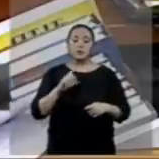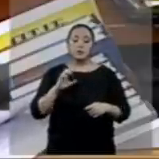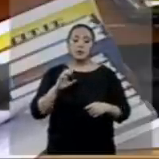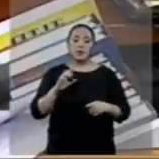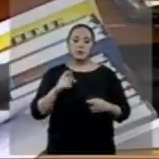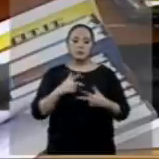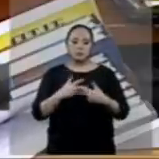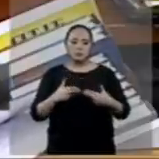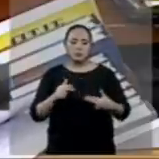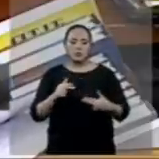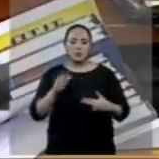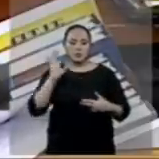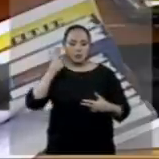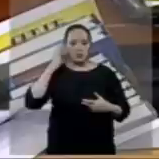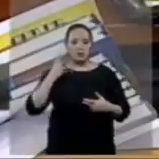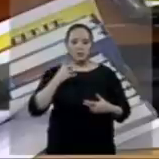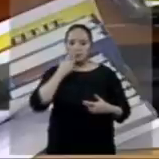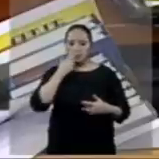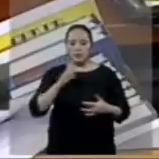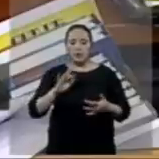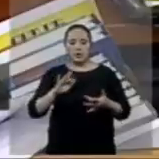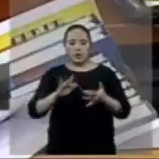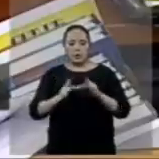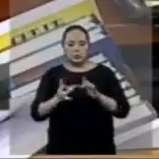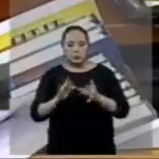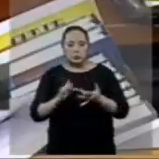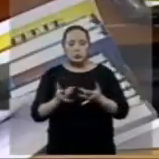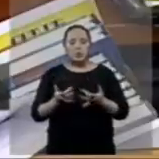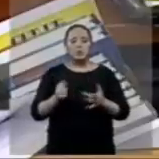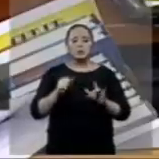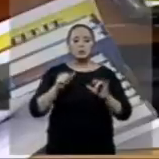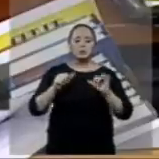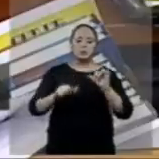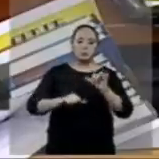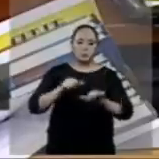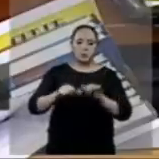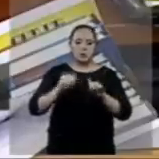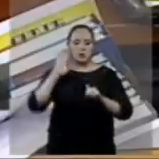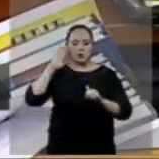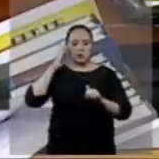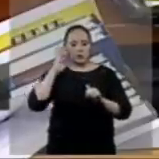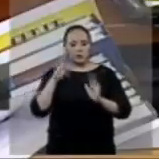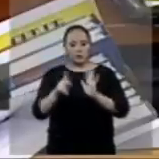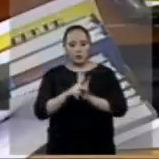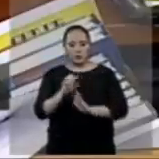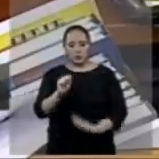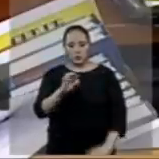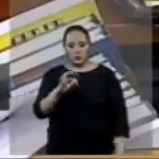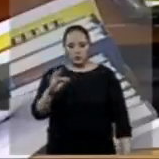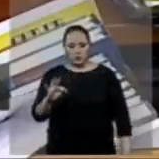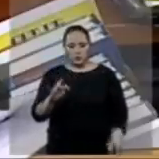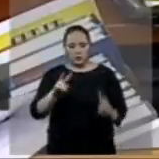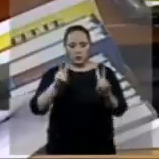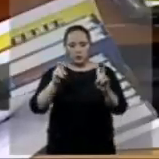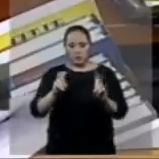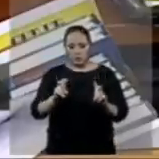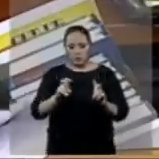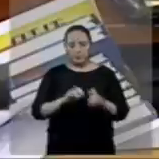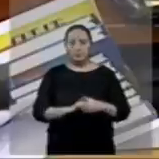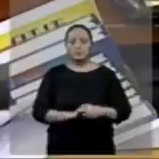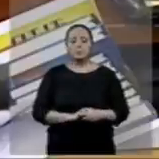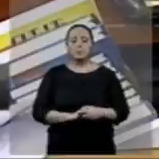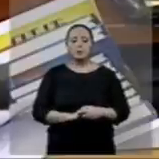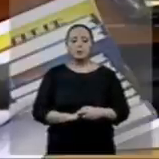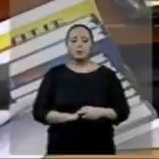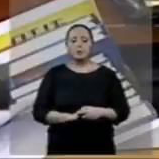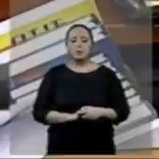decisão, articulando com suposta alteração do entendimento do Supremo quanto à questão, requerendo